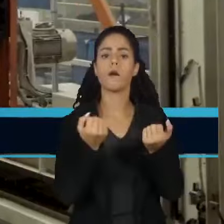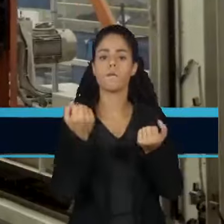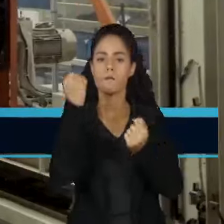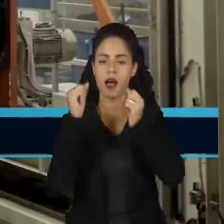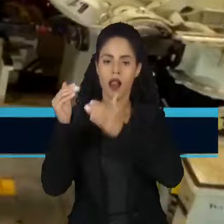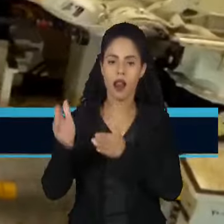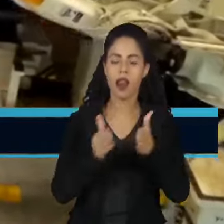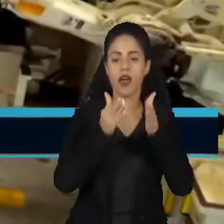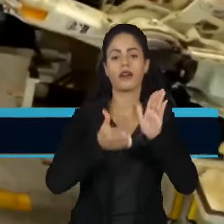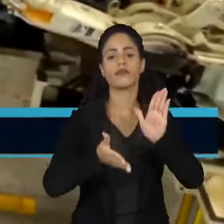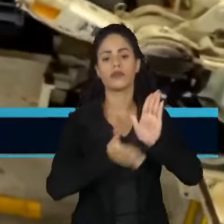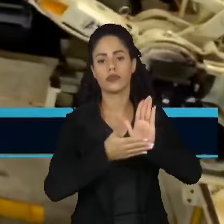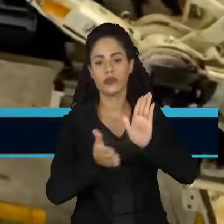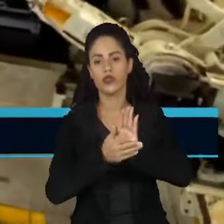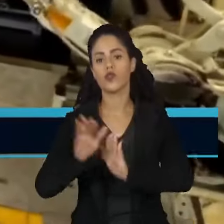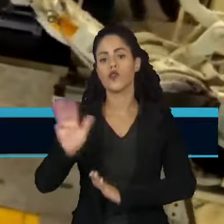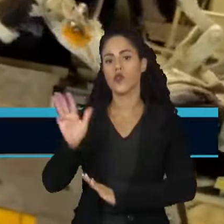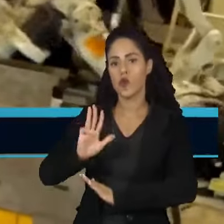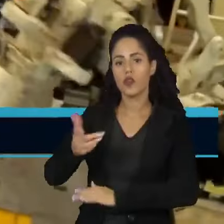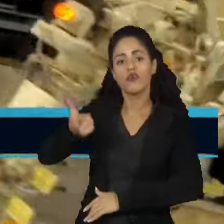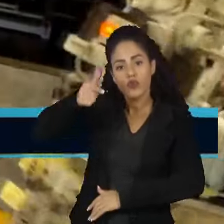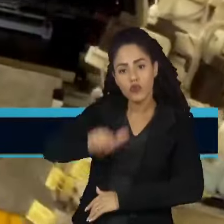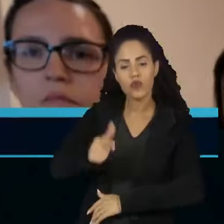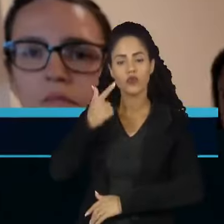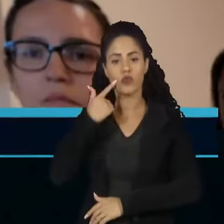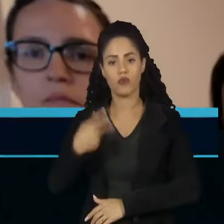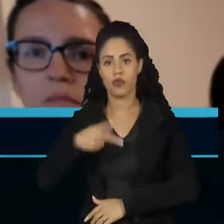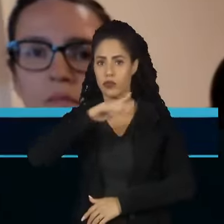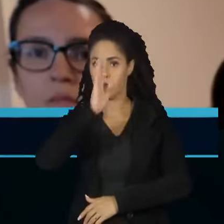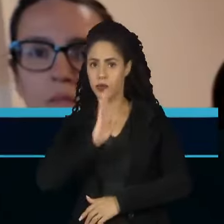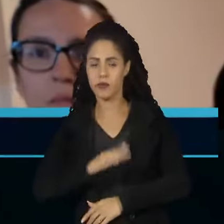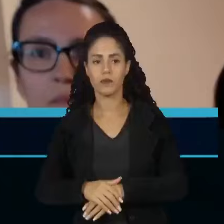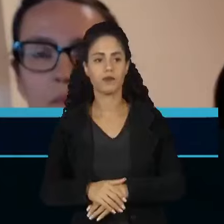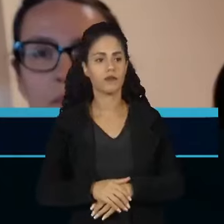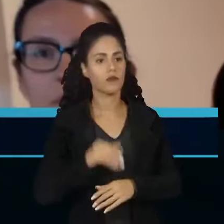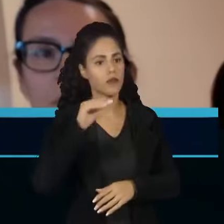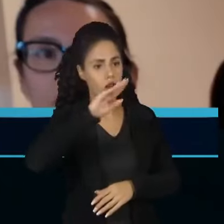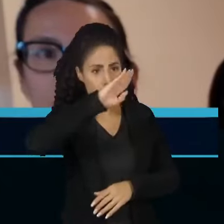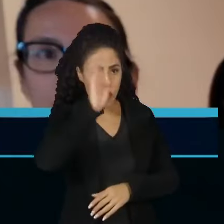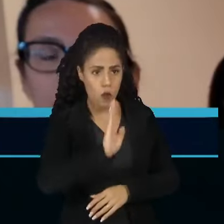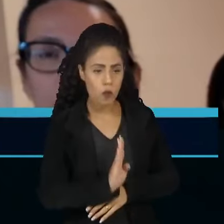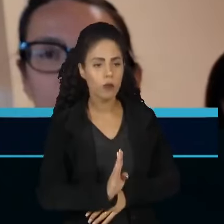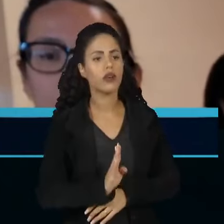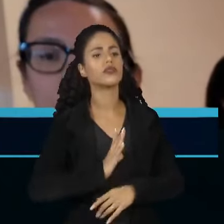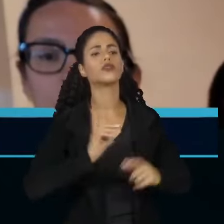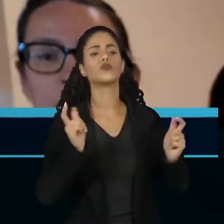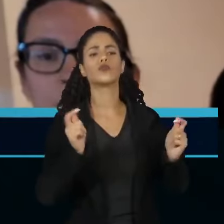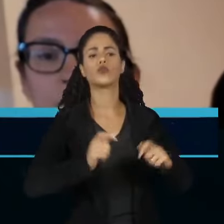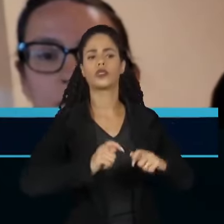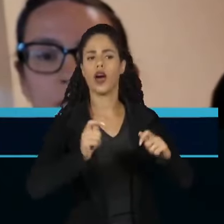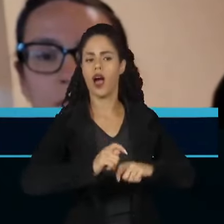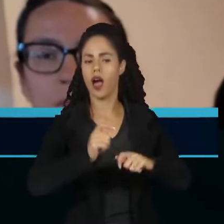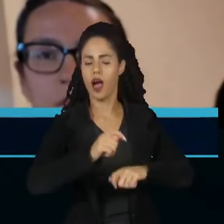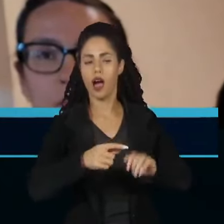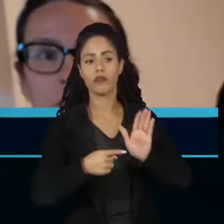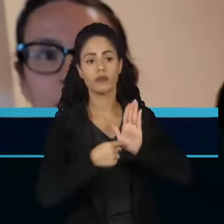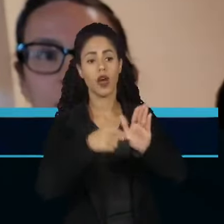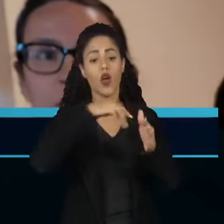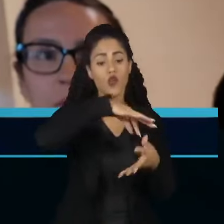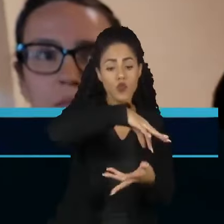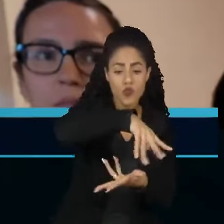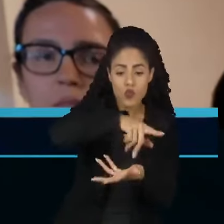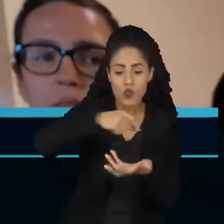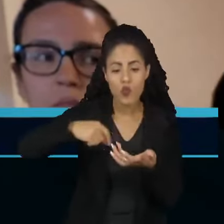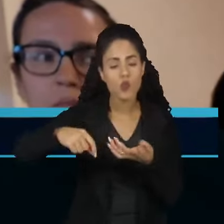pelo governo Lula de reindustrialização brasileira. O Brasil tem condições de oferecer para o mundo